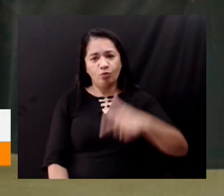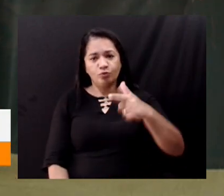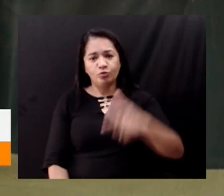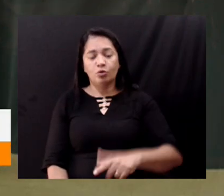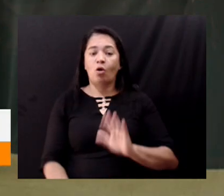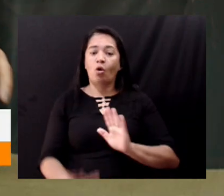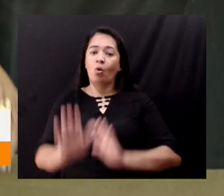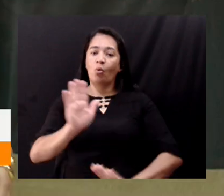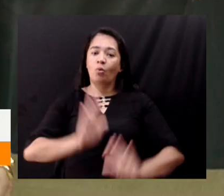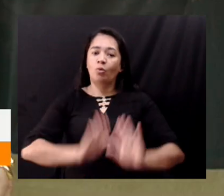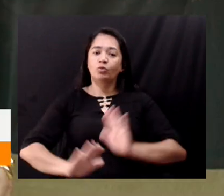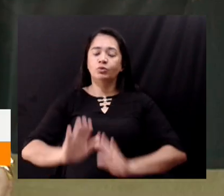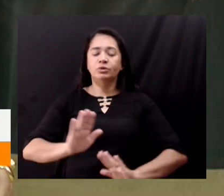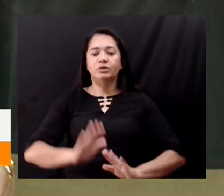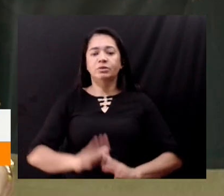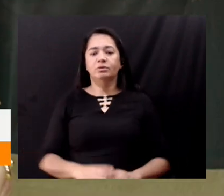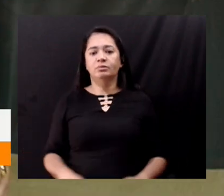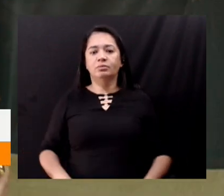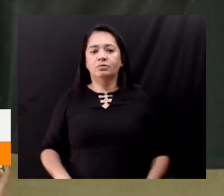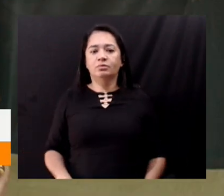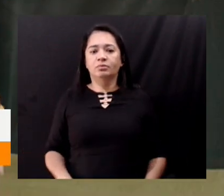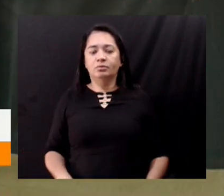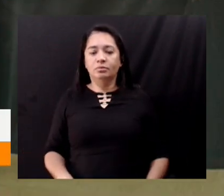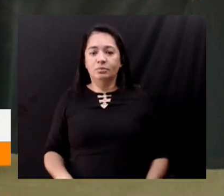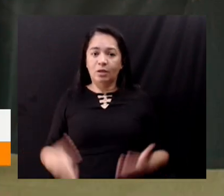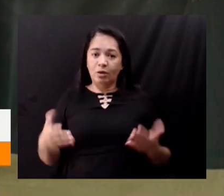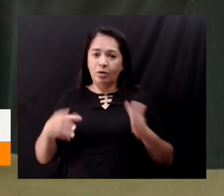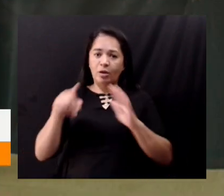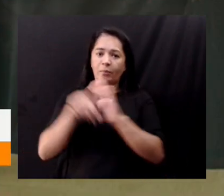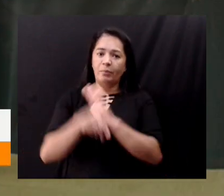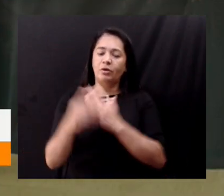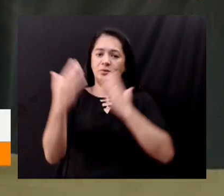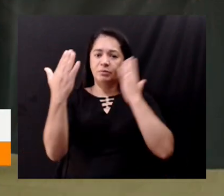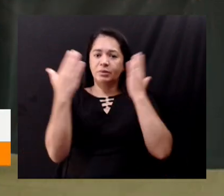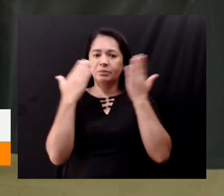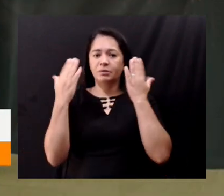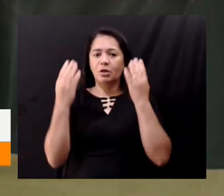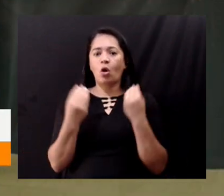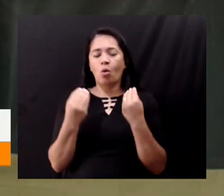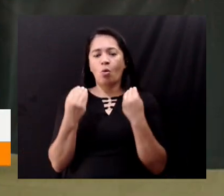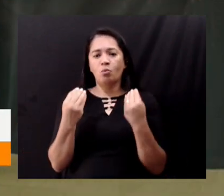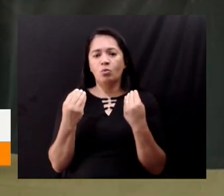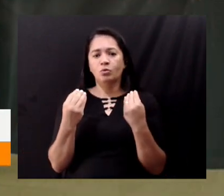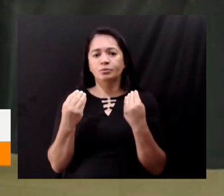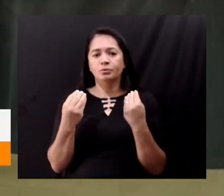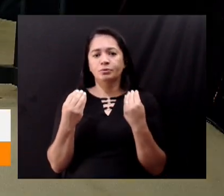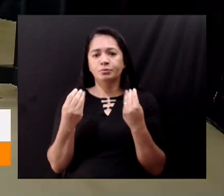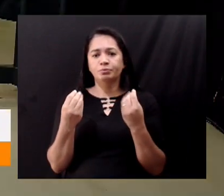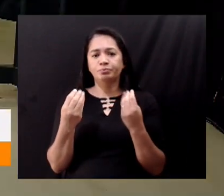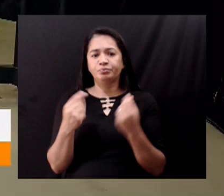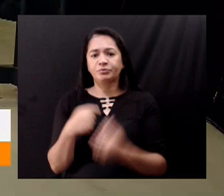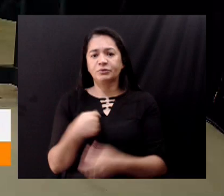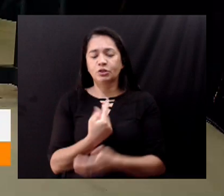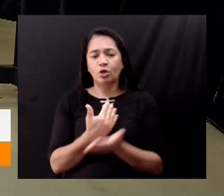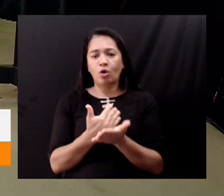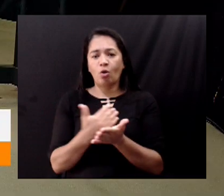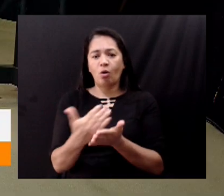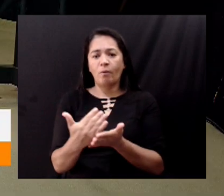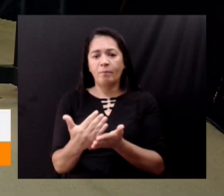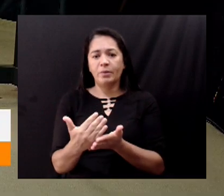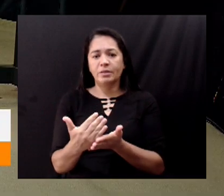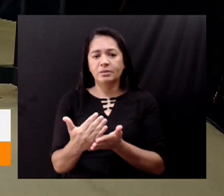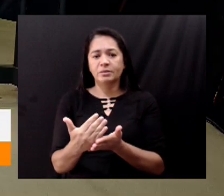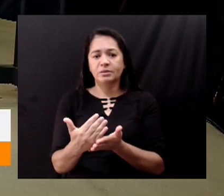pergunto pra nossa psicóloga, como que a gente começa a